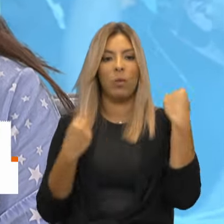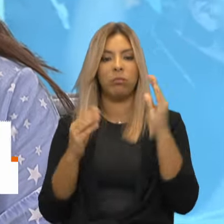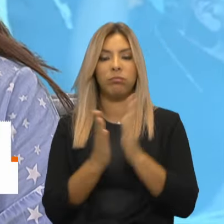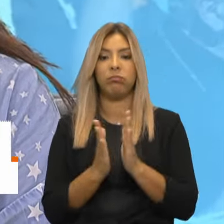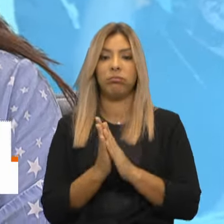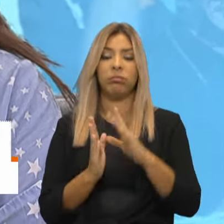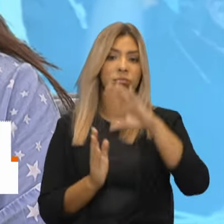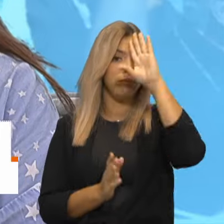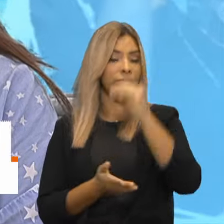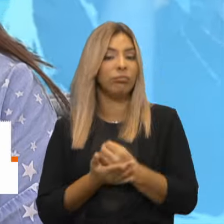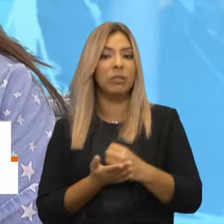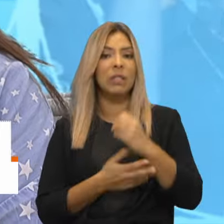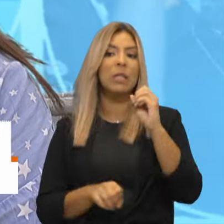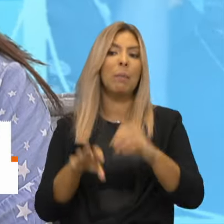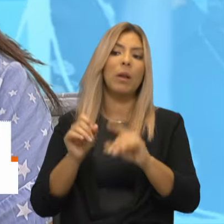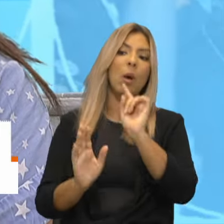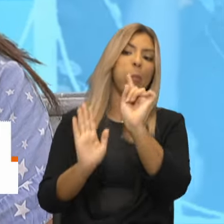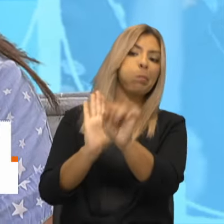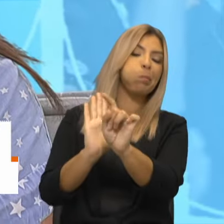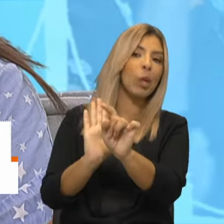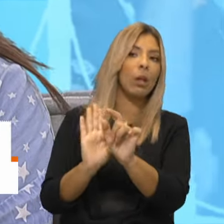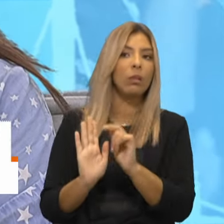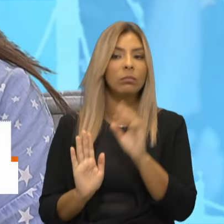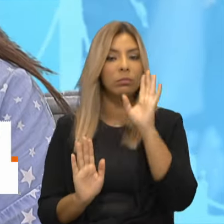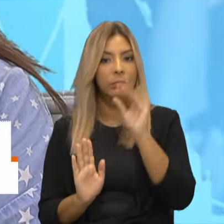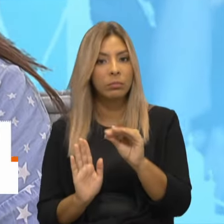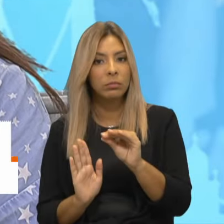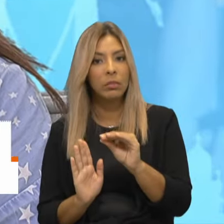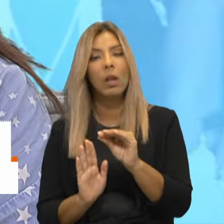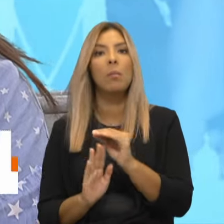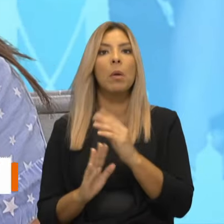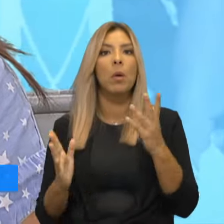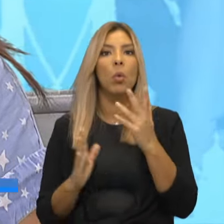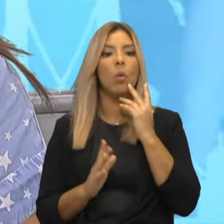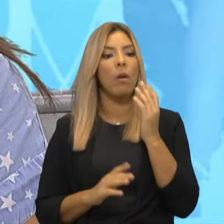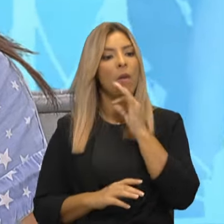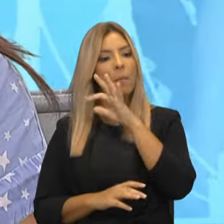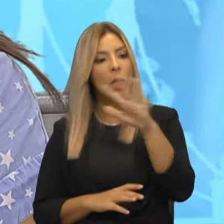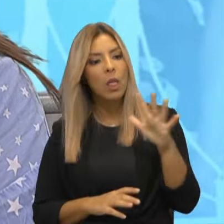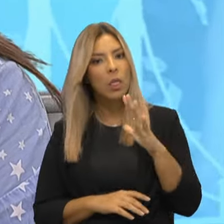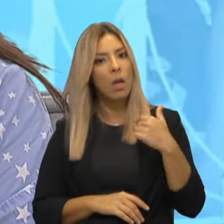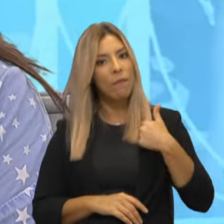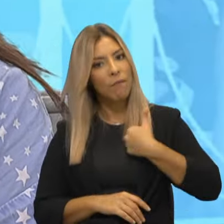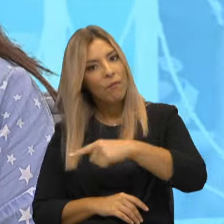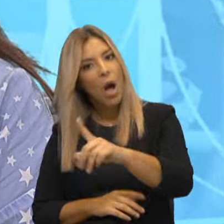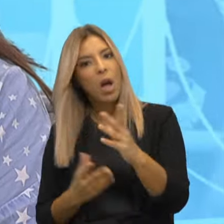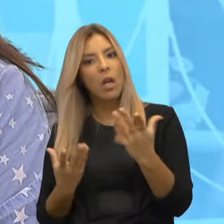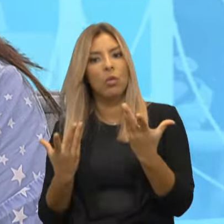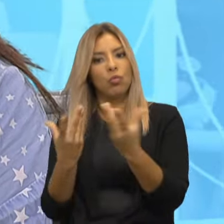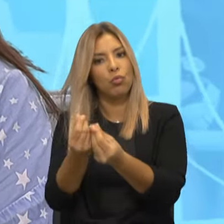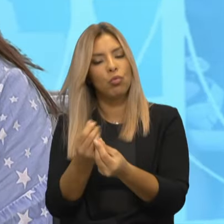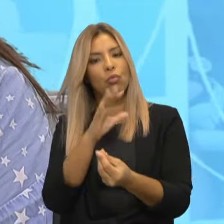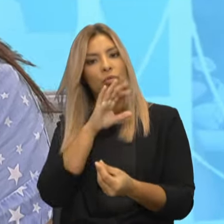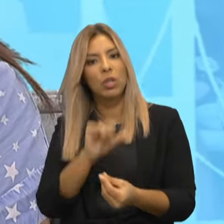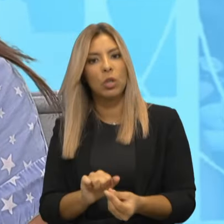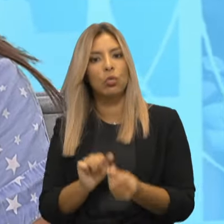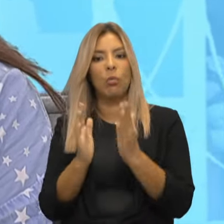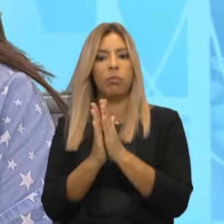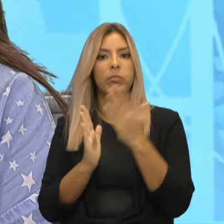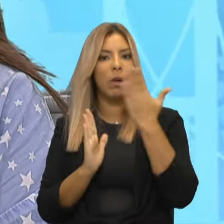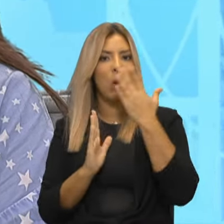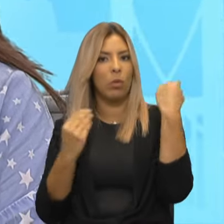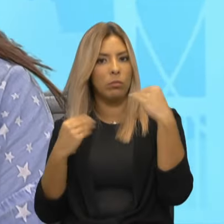também em muitas paróquias também houve oportunidade de seguir. A catequese familiar é um conceito em que a família é que faz a catequese em casa. Portanto,